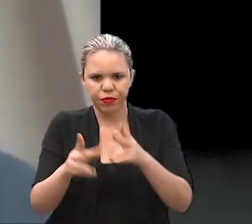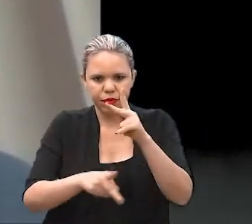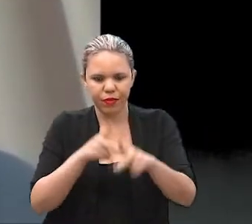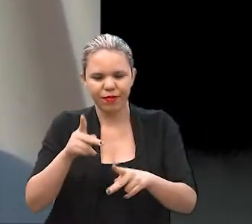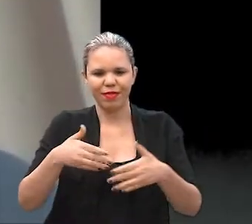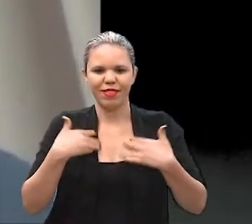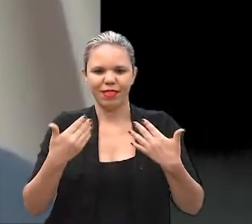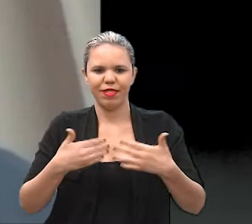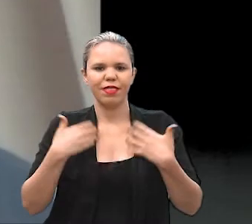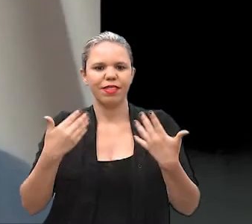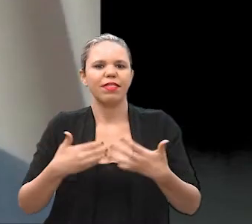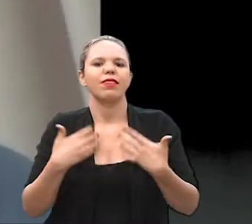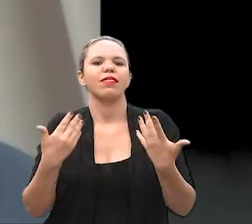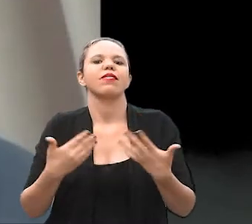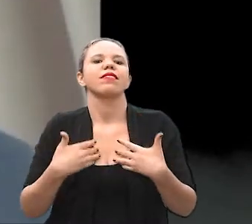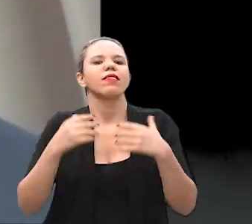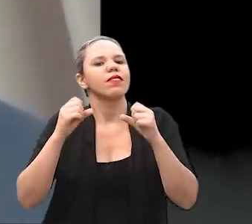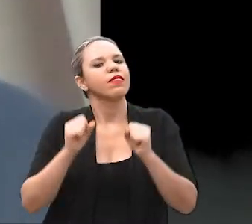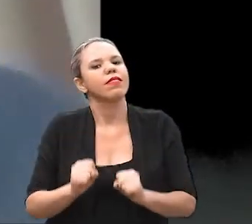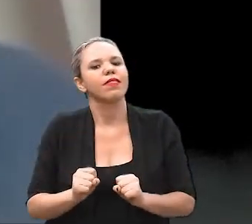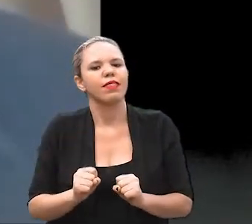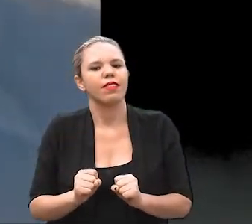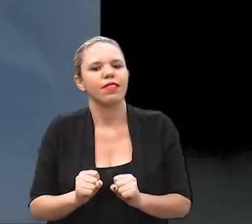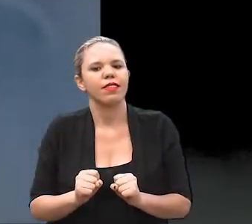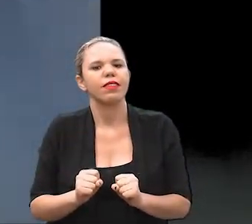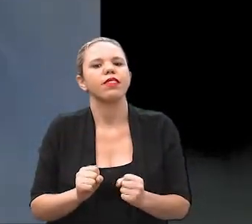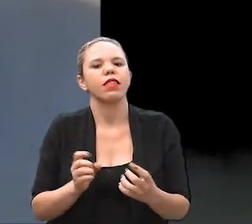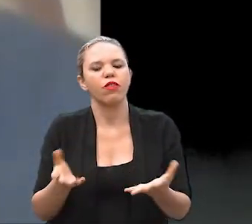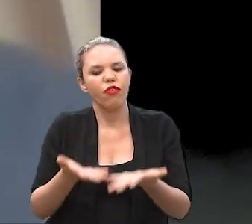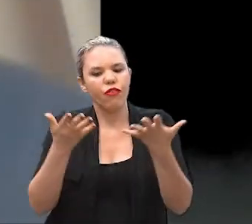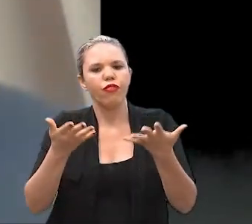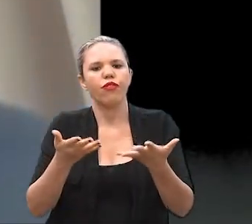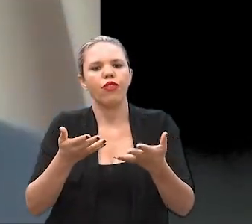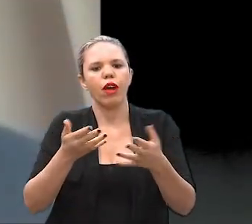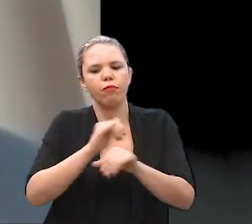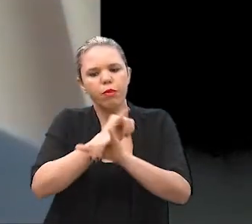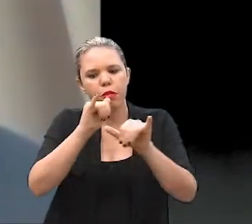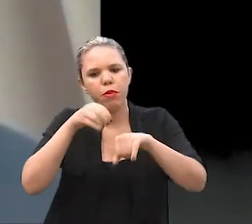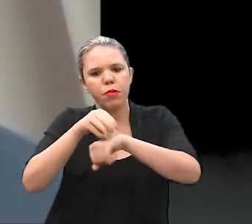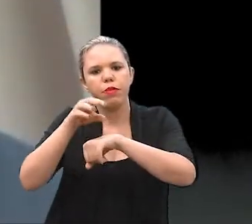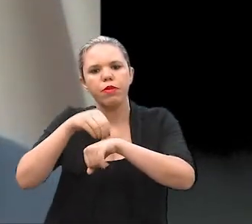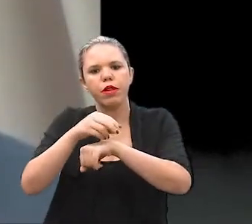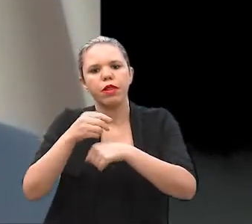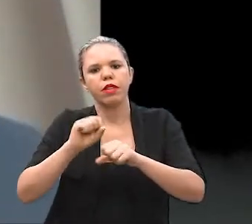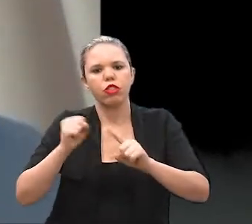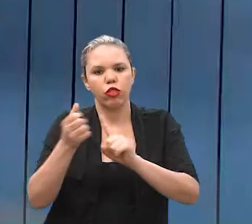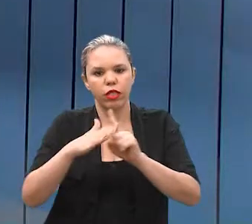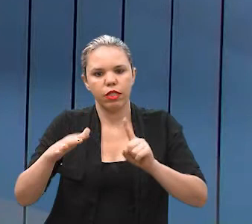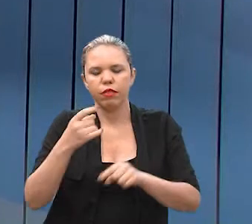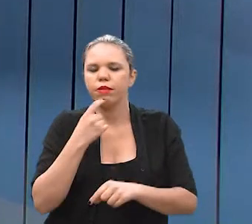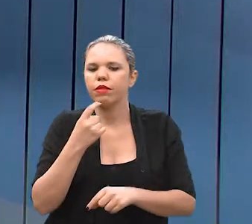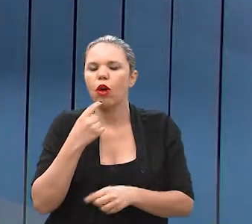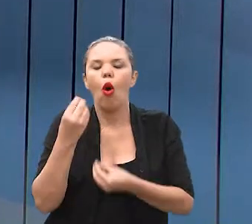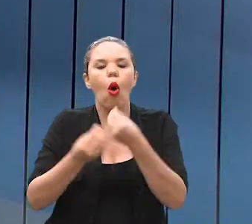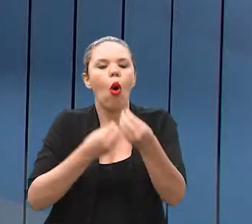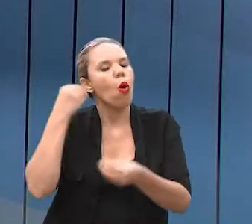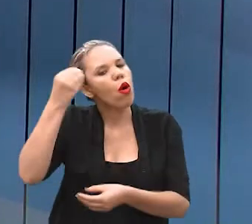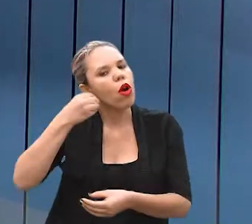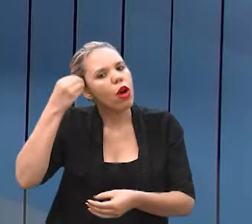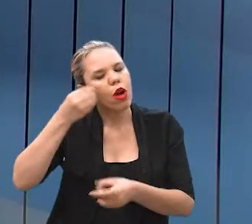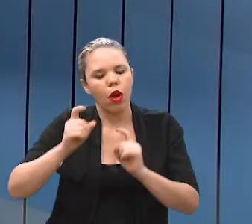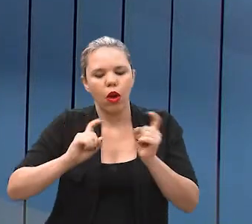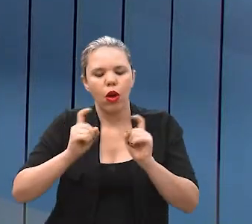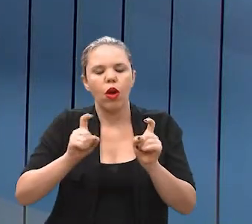uma alegria poder estar prestando informação à sociedade campineira. E essa experiência das